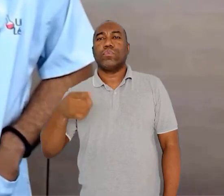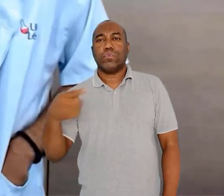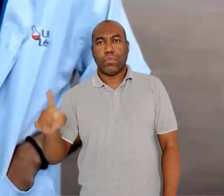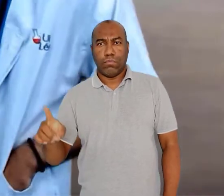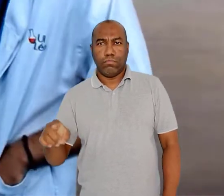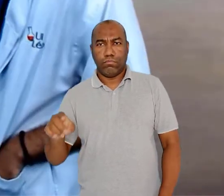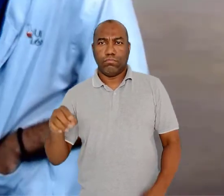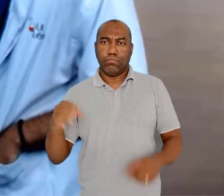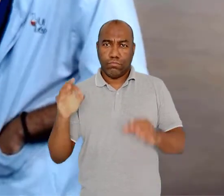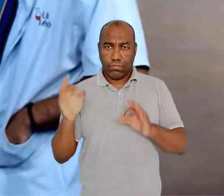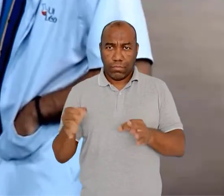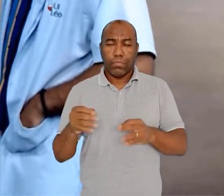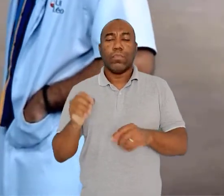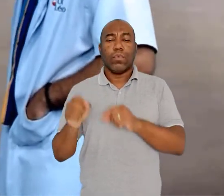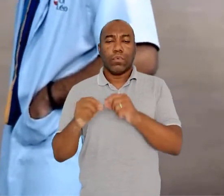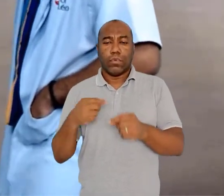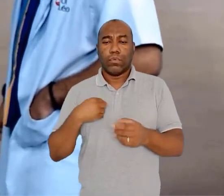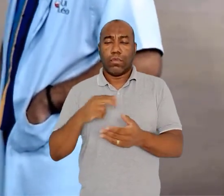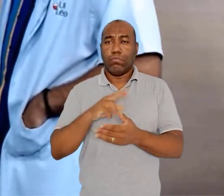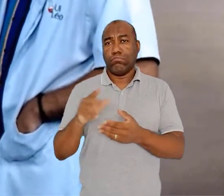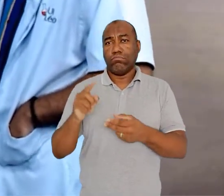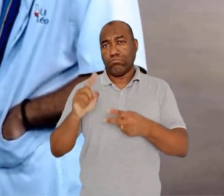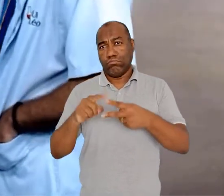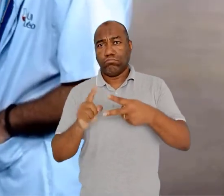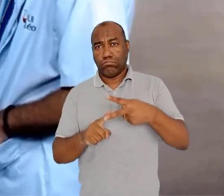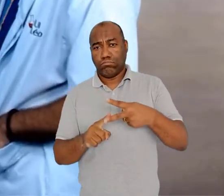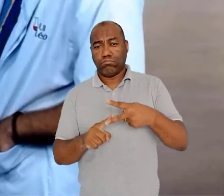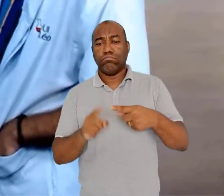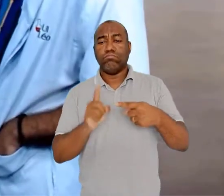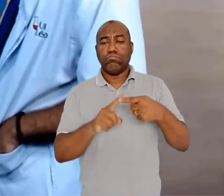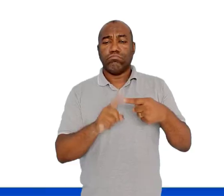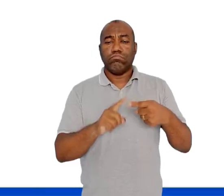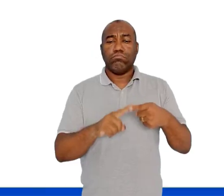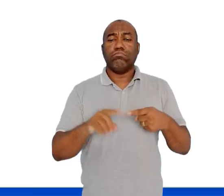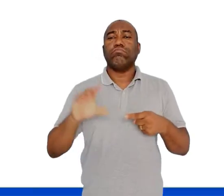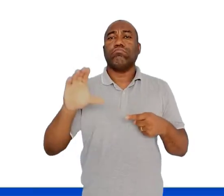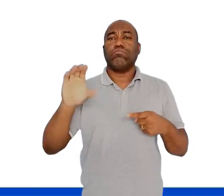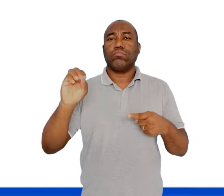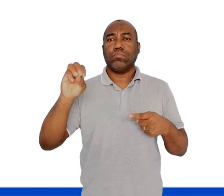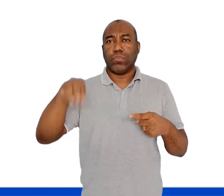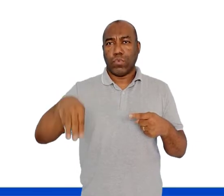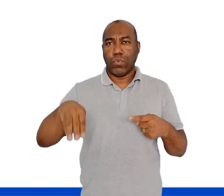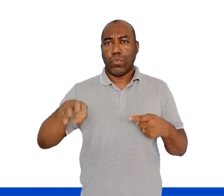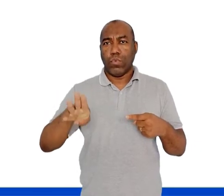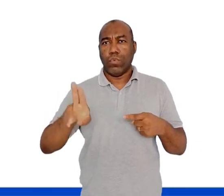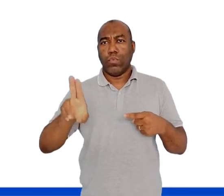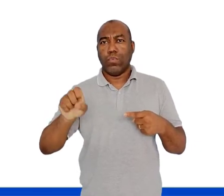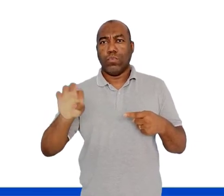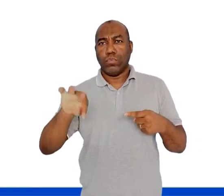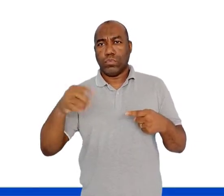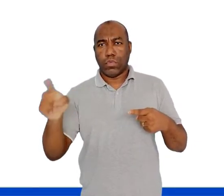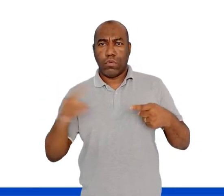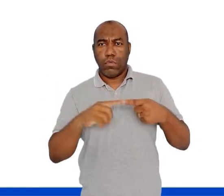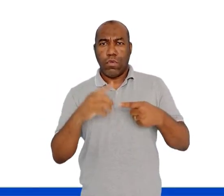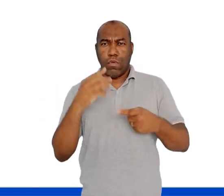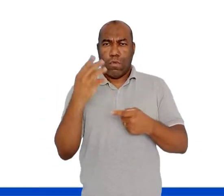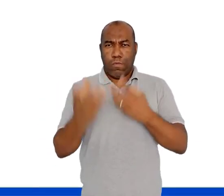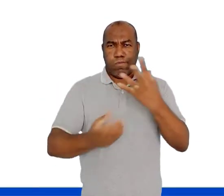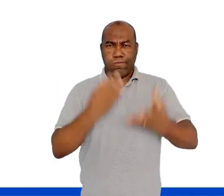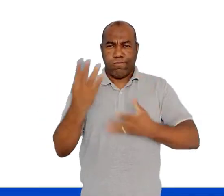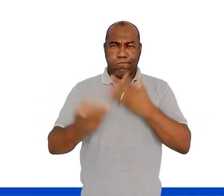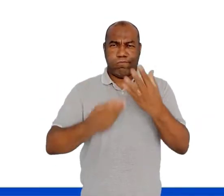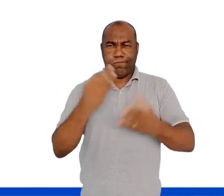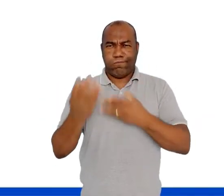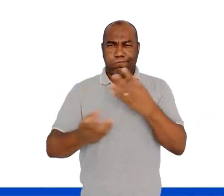entra calor. Então, eu tenho dois tipos de combustões. Combustões completas, onde eu tenho um combustível, e esse combustível ele tem base